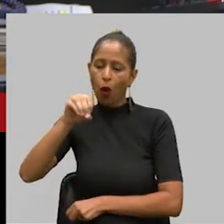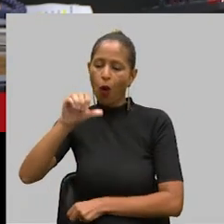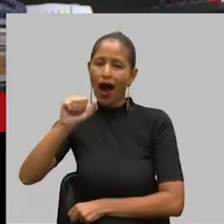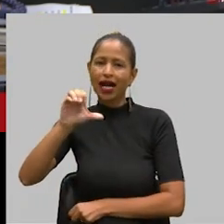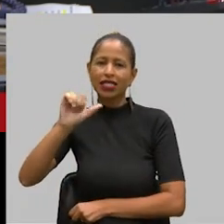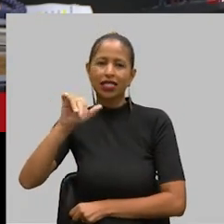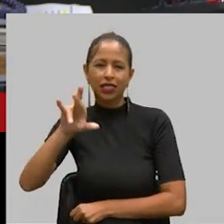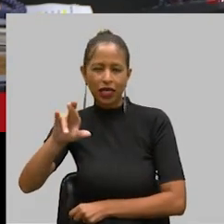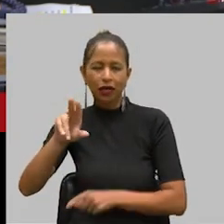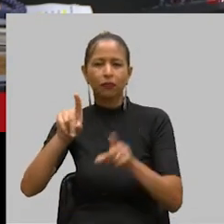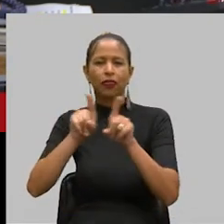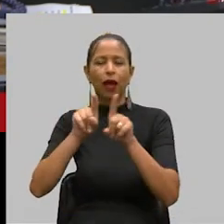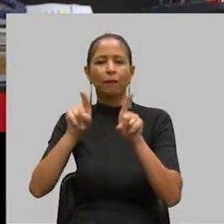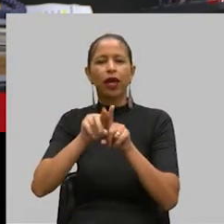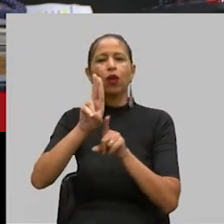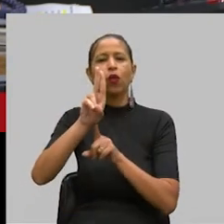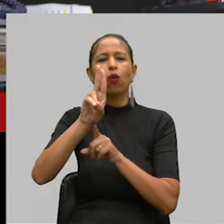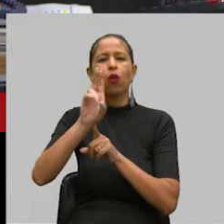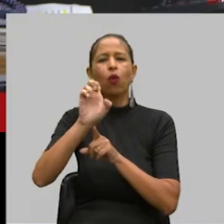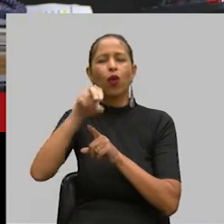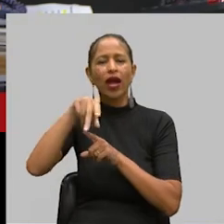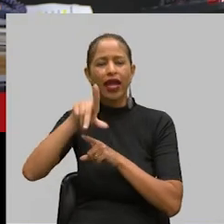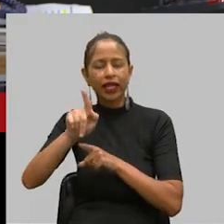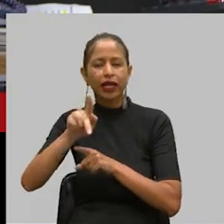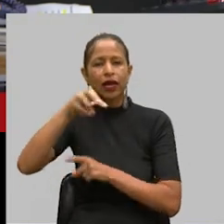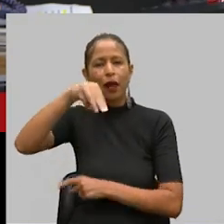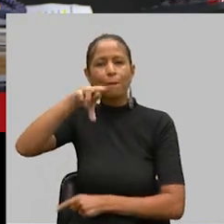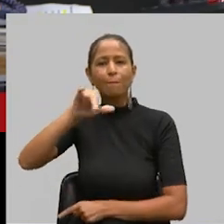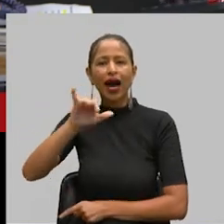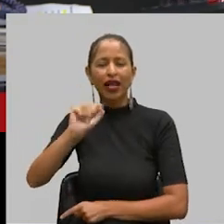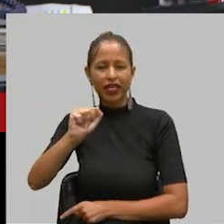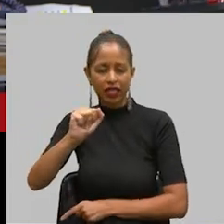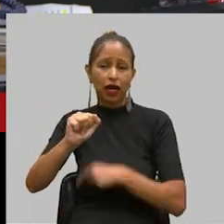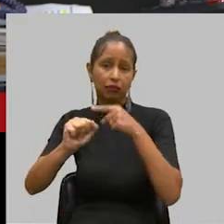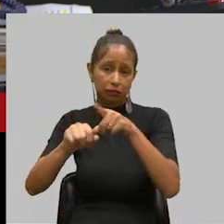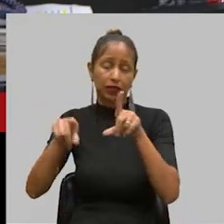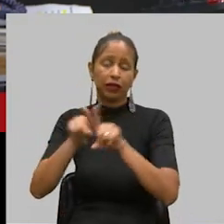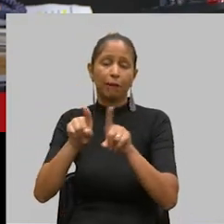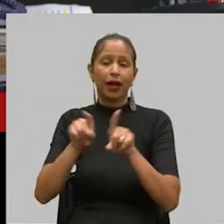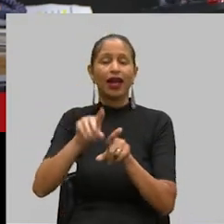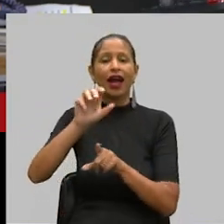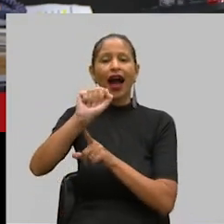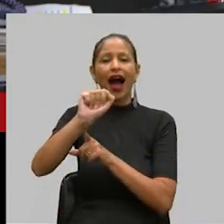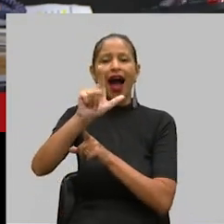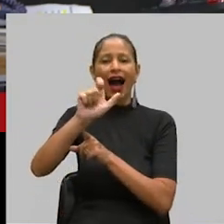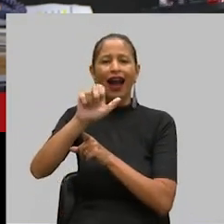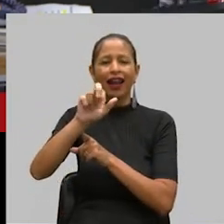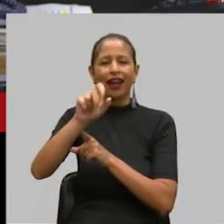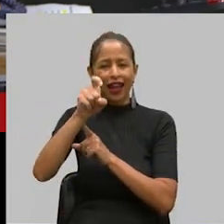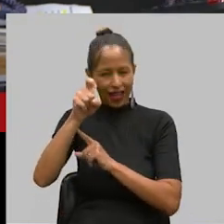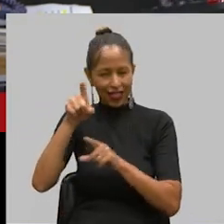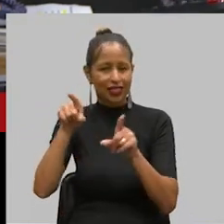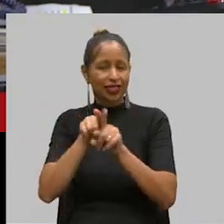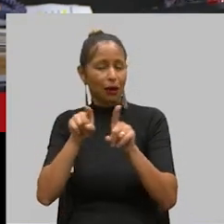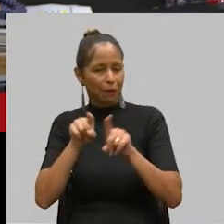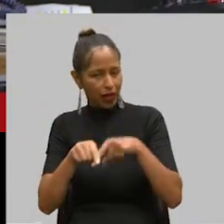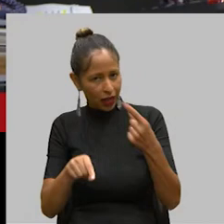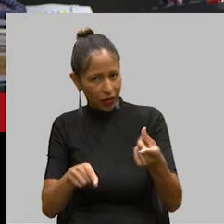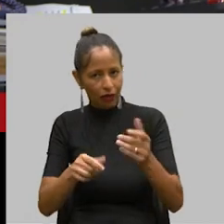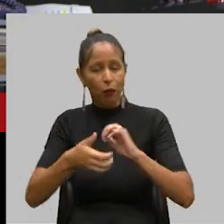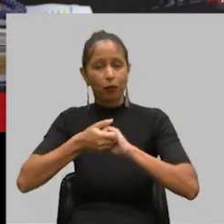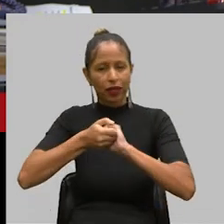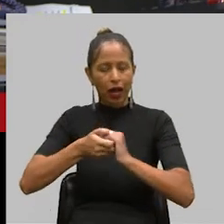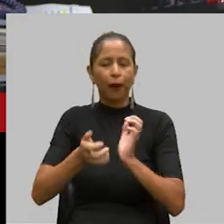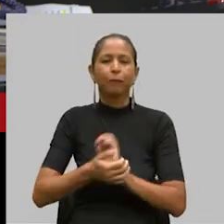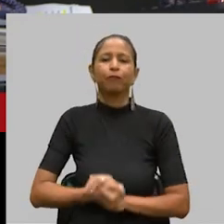extensão da ueng a Maria Mirtes diretora do ciut o Alex coordenador da escola família Agrícola de natalândia